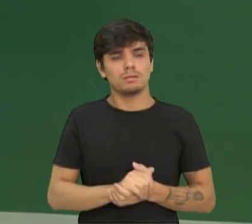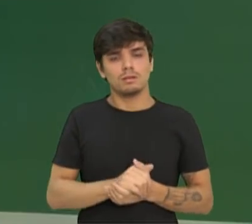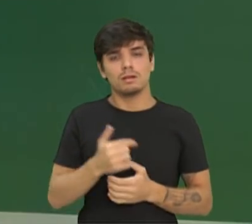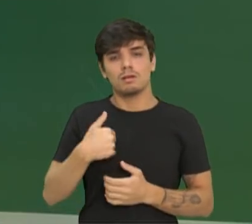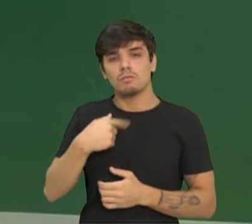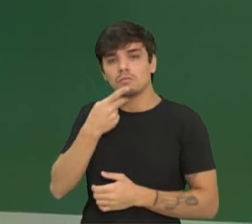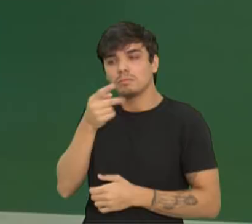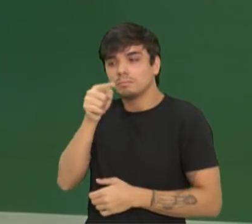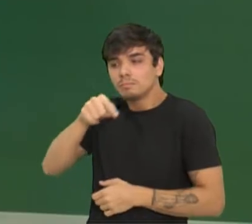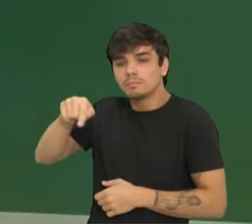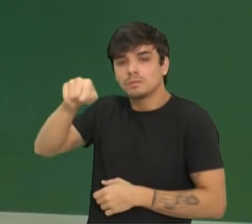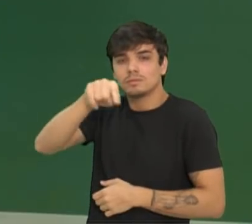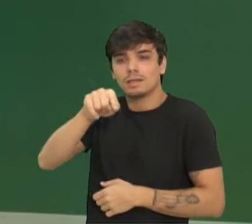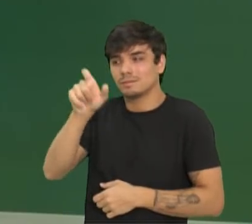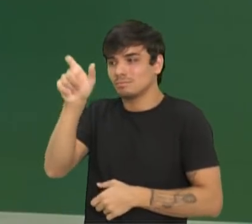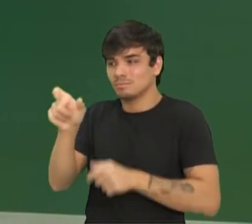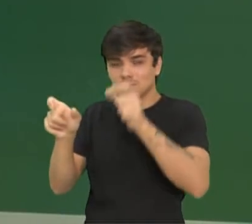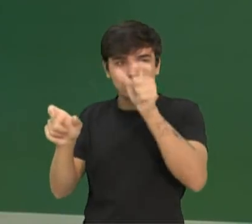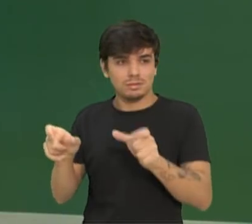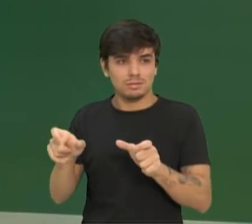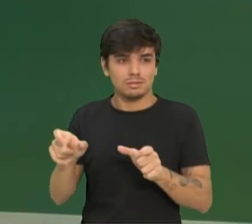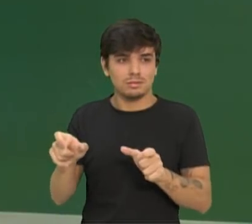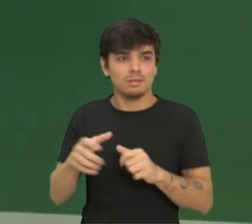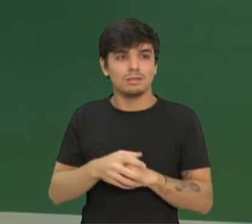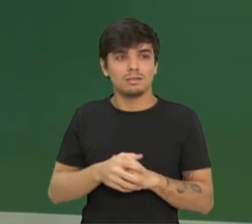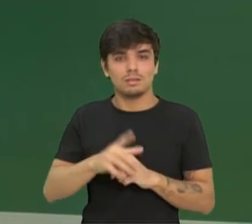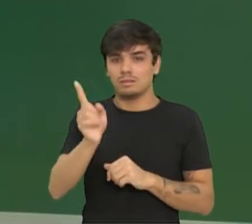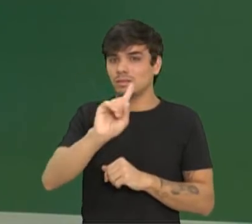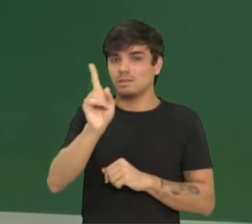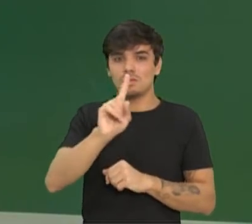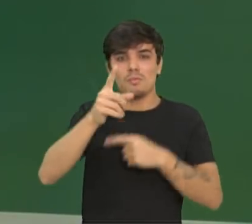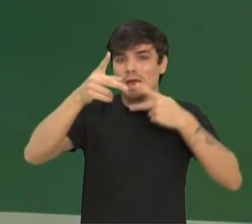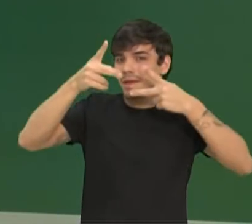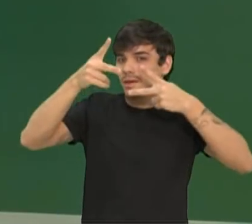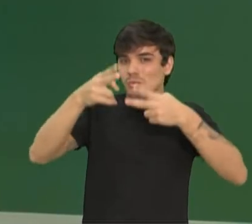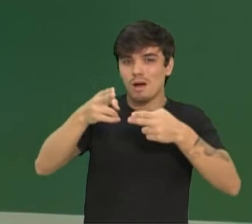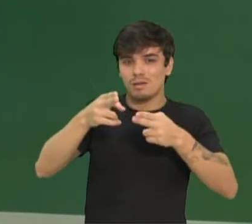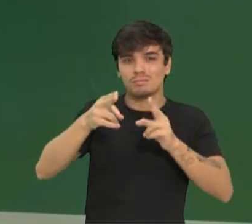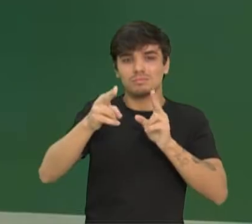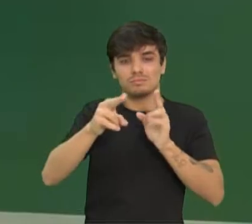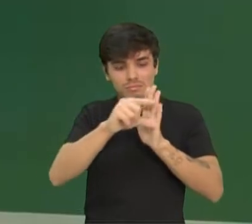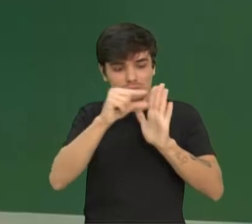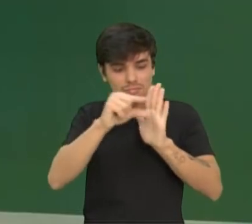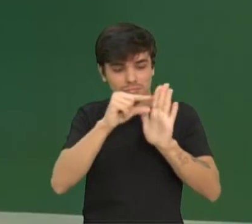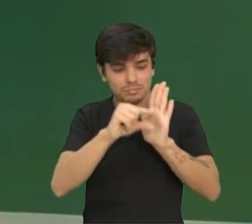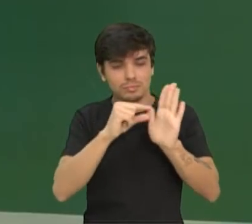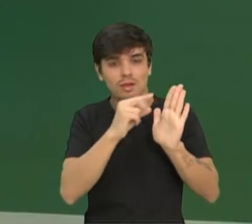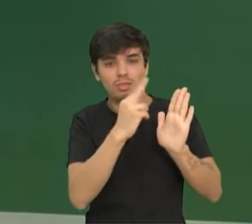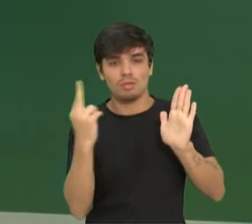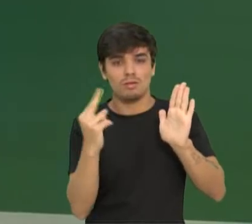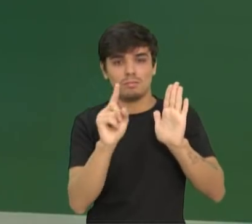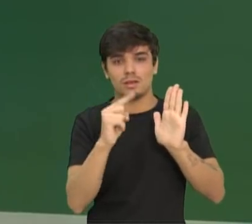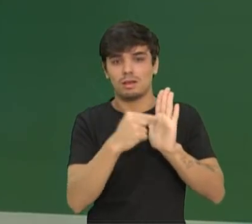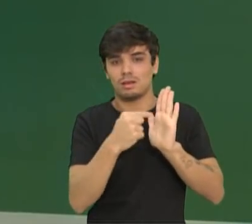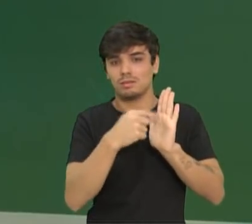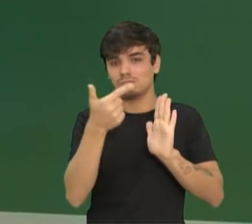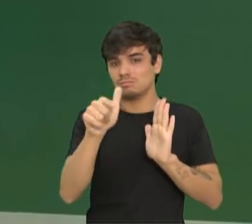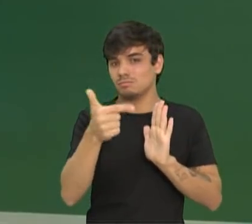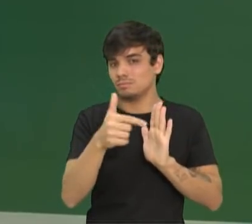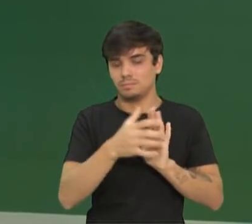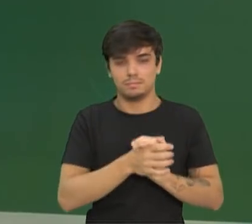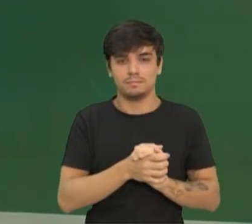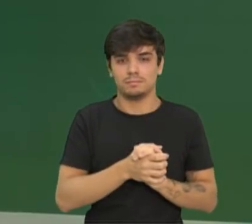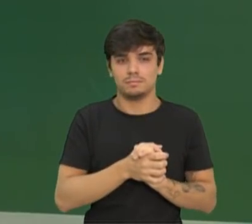para você que esses 2 personagens não são os que estão mencionados nesse primeiro fragmento. Esses personagens nós vamos